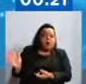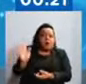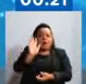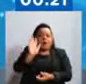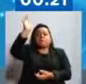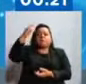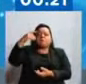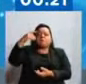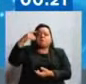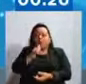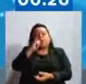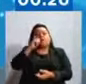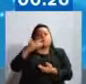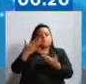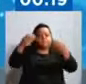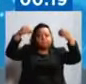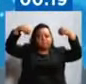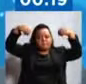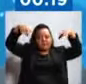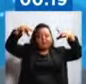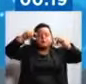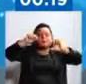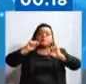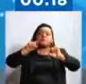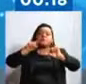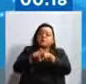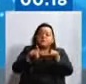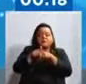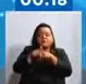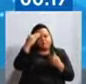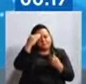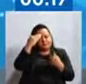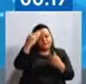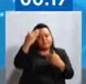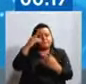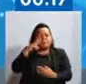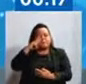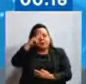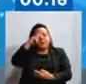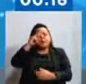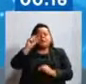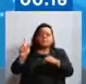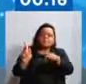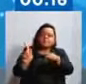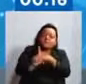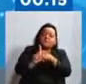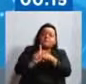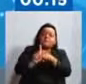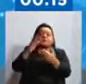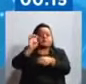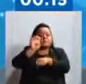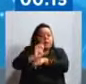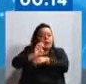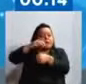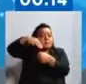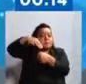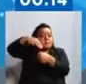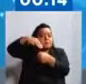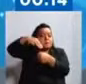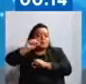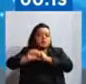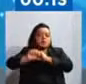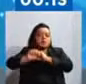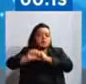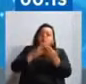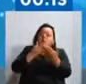abuso do consumidor. Tenho um conhecimento muito forte na gestão, tanto estadual como municipal. Eu preciso apenas de uma